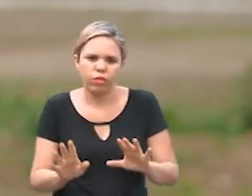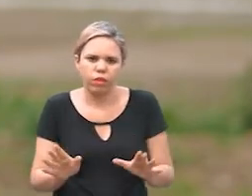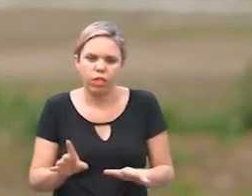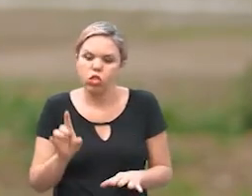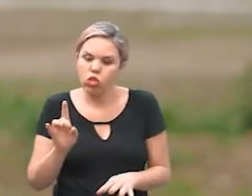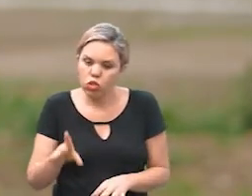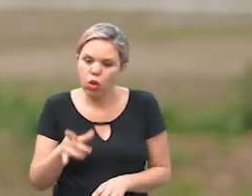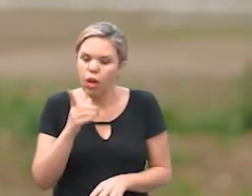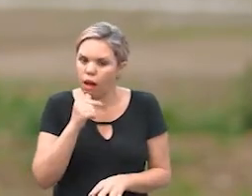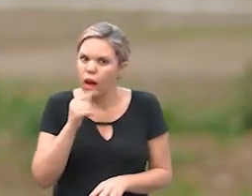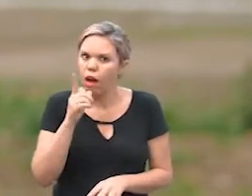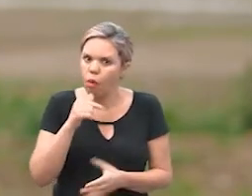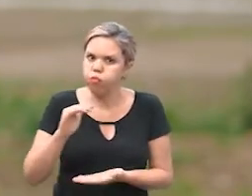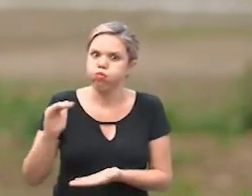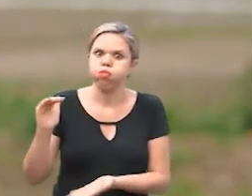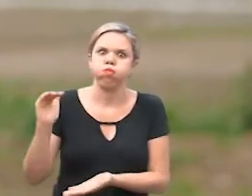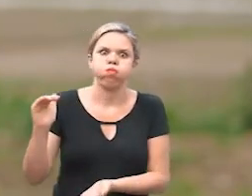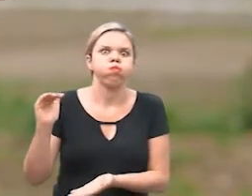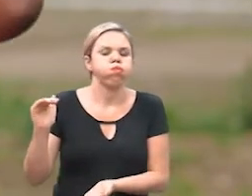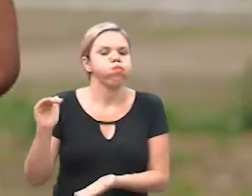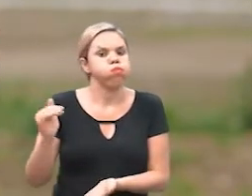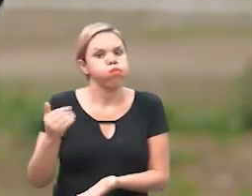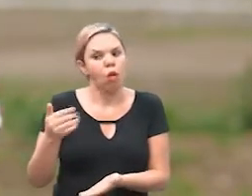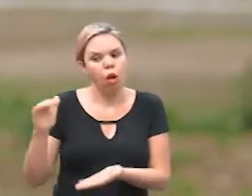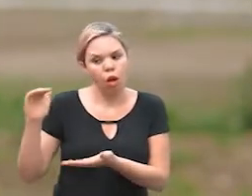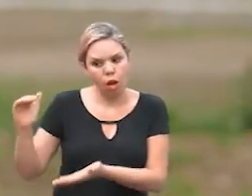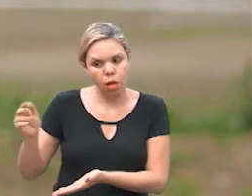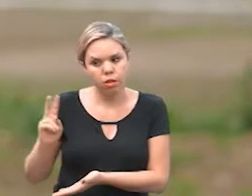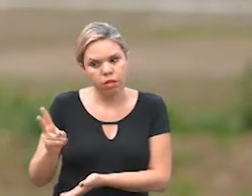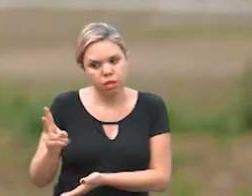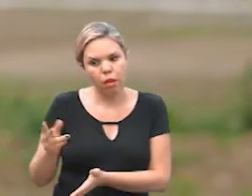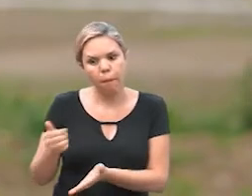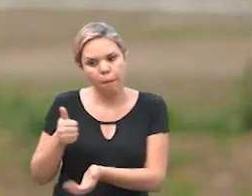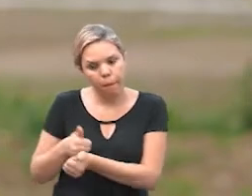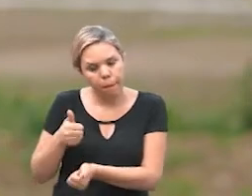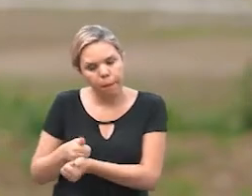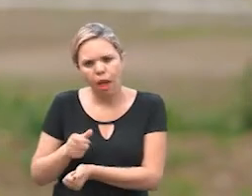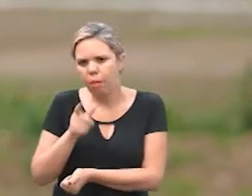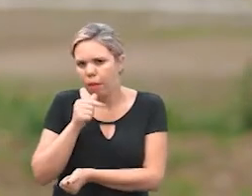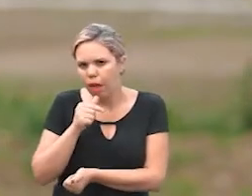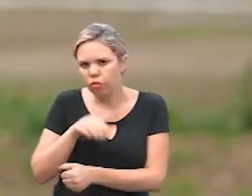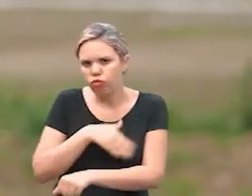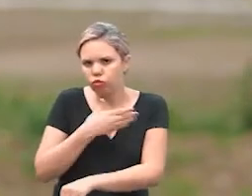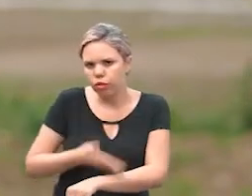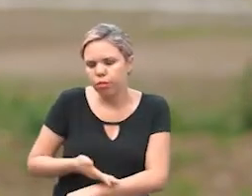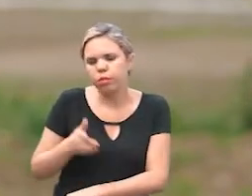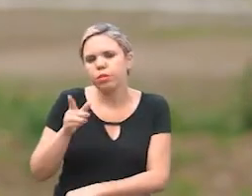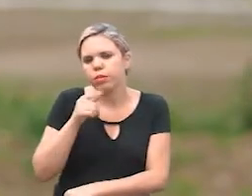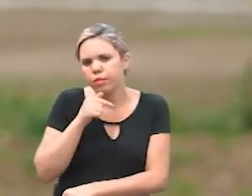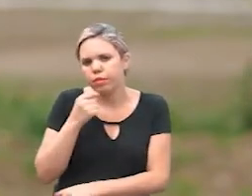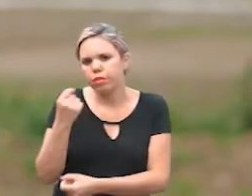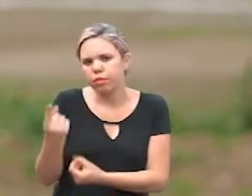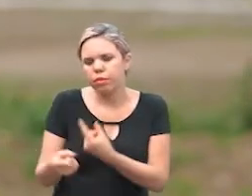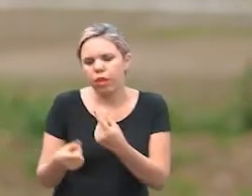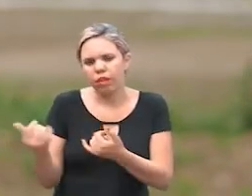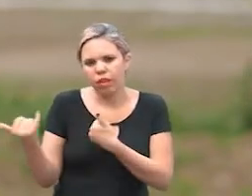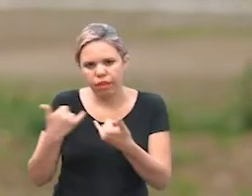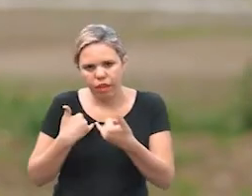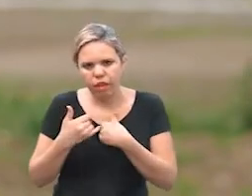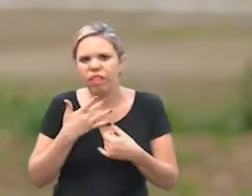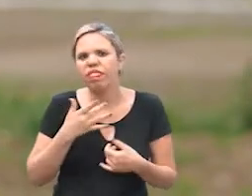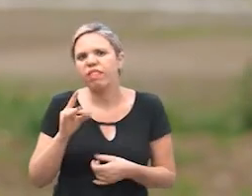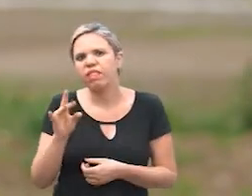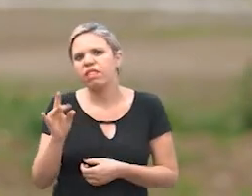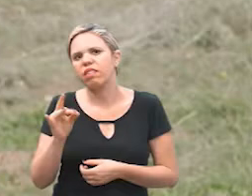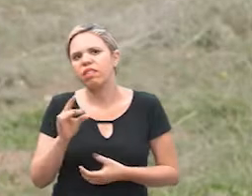É água, muita água, muita água. A gente fala para a mãe, fica com a garrafinha de água do lado e bebe o tempo todo. Algumas até relatam para a gente que dá